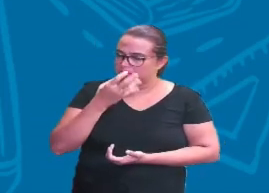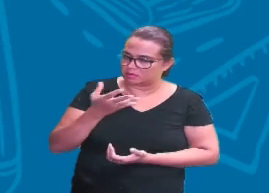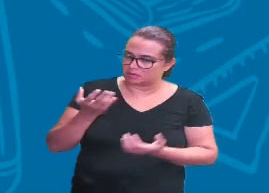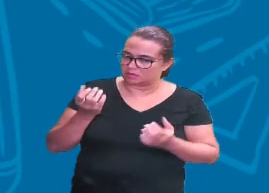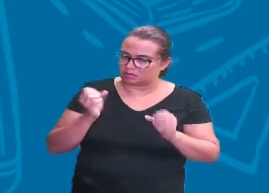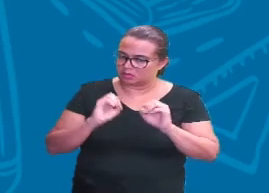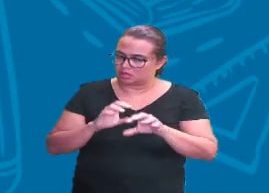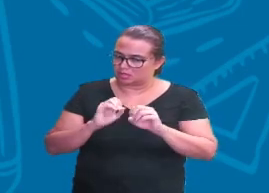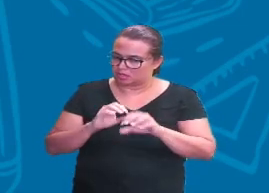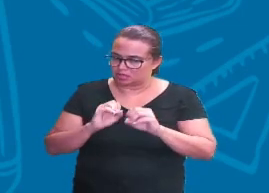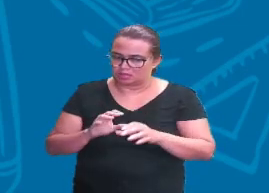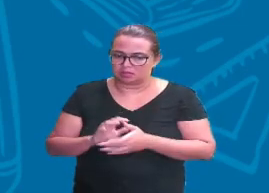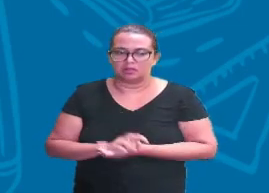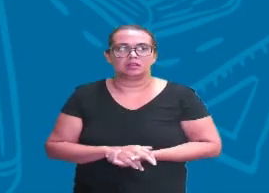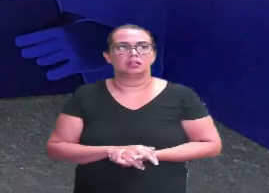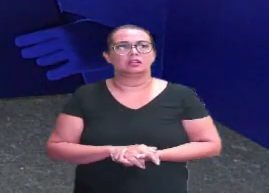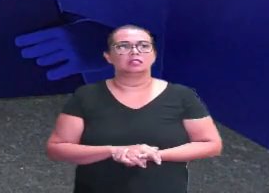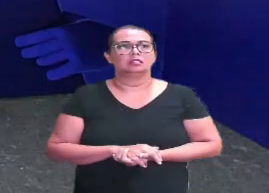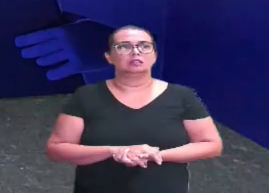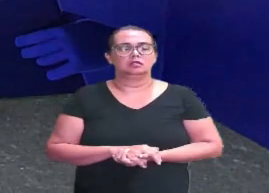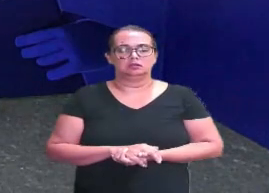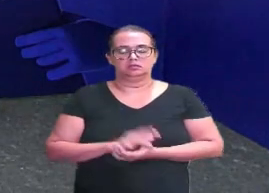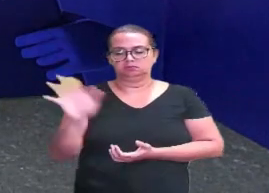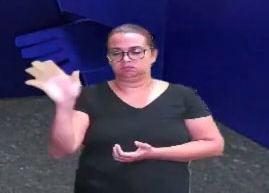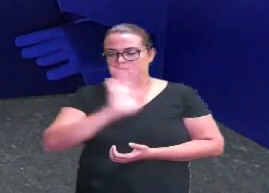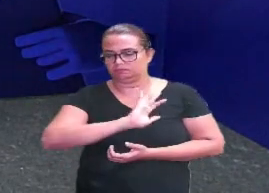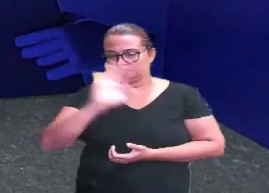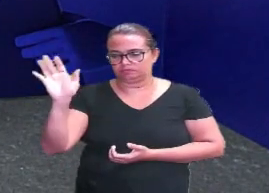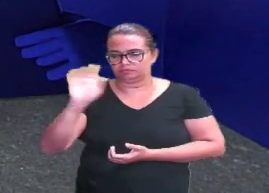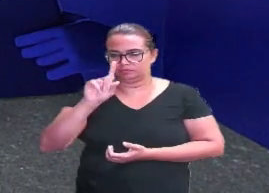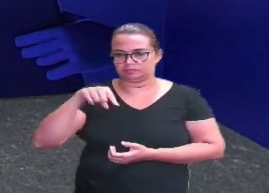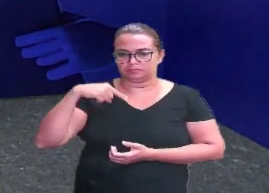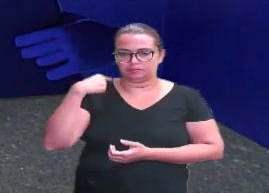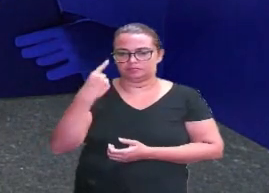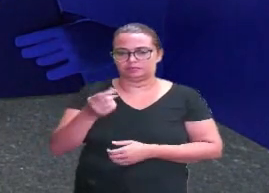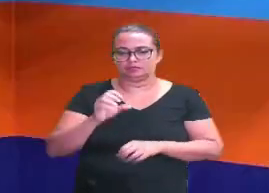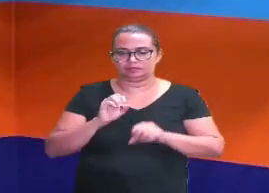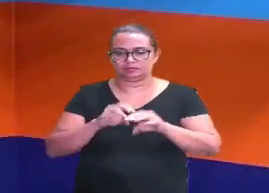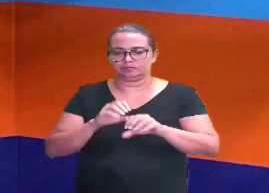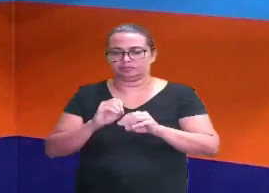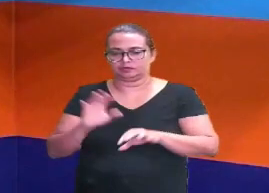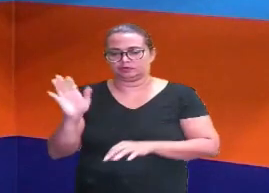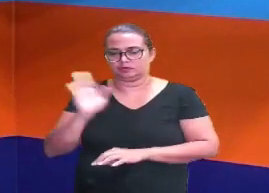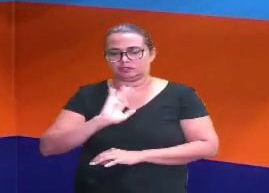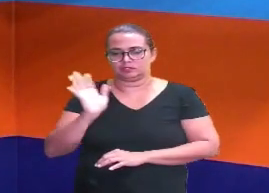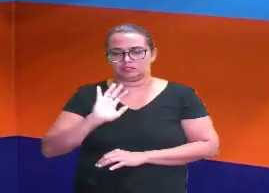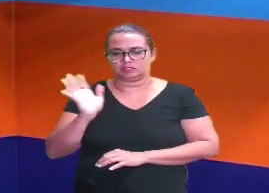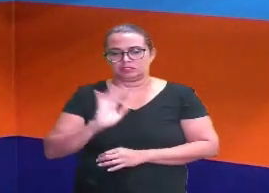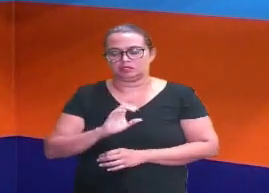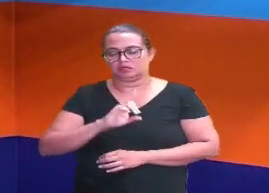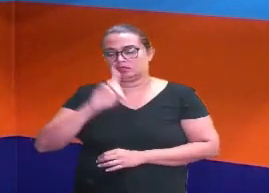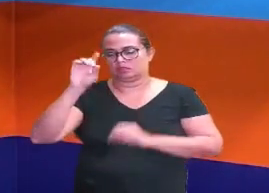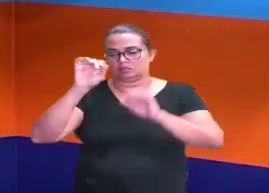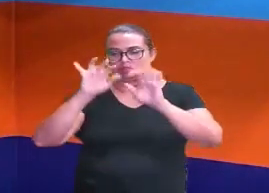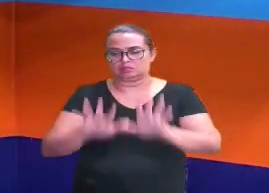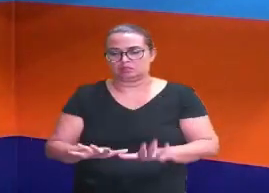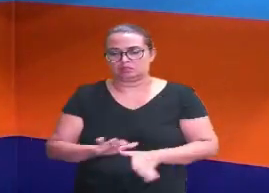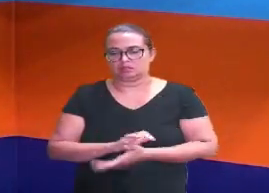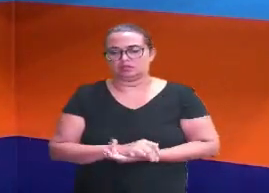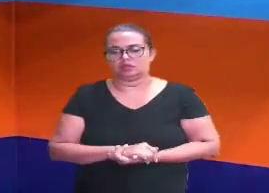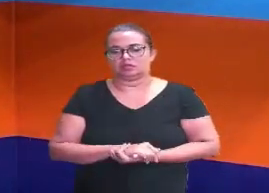hoje? Então, gente, até a próxima aula, tá? Tchau, fique com Deus.